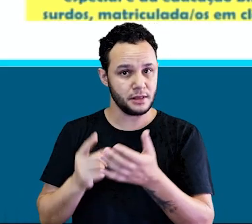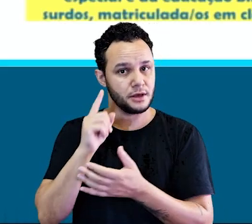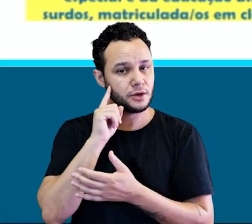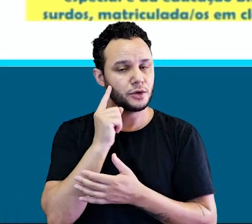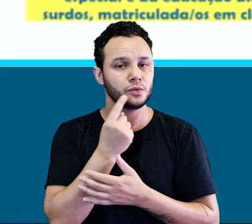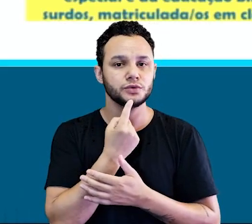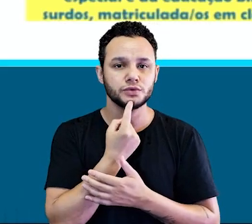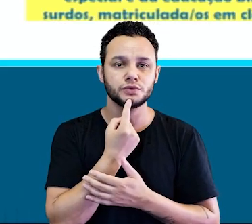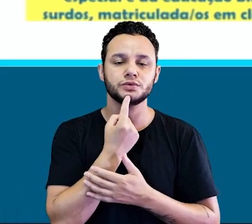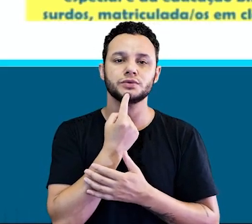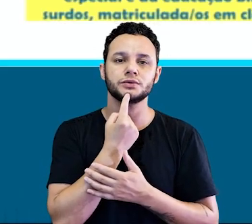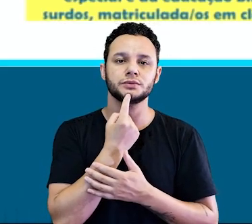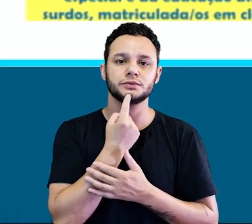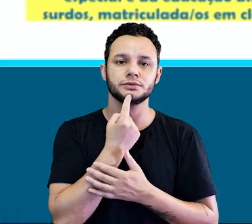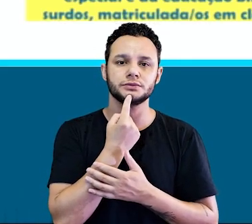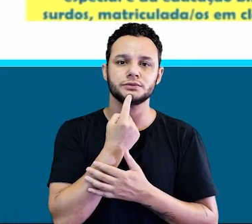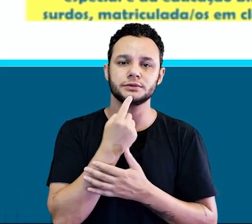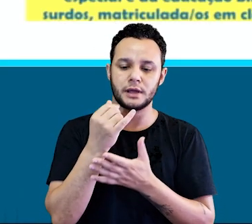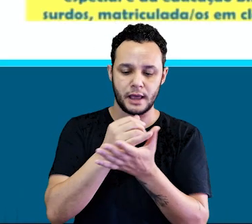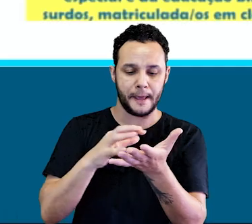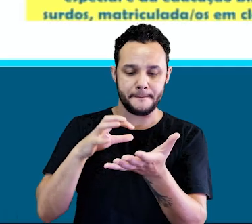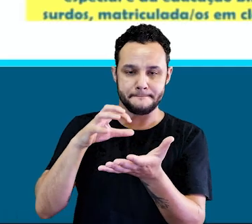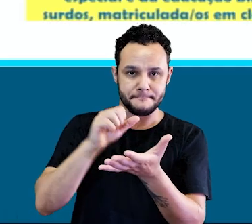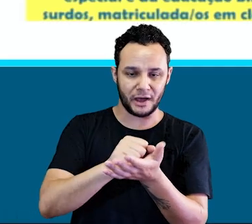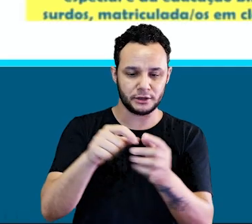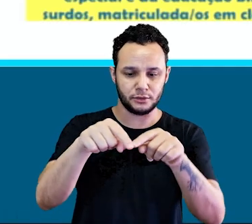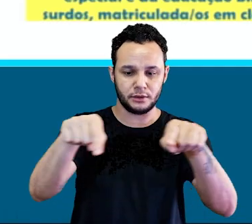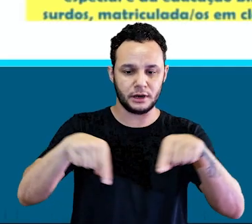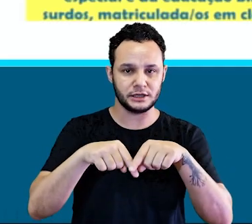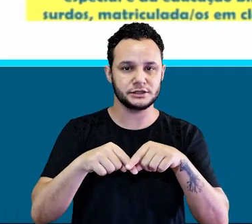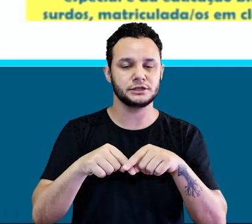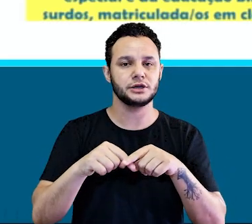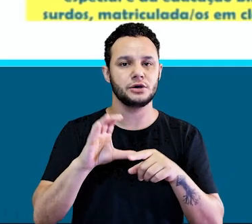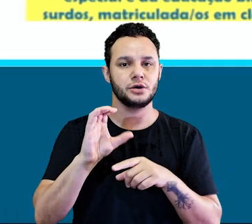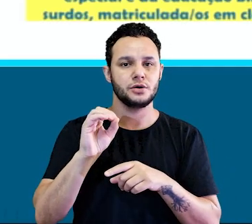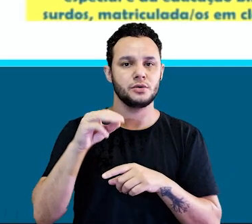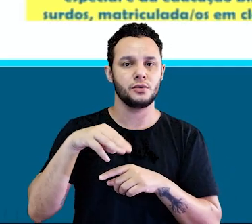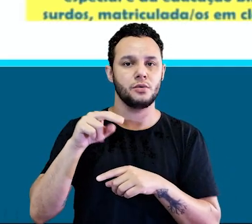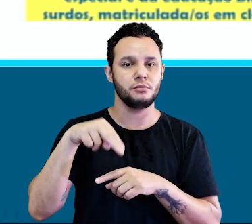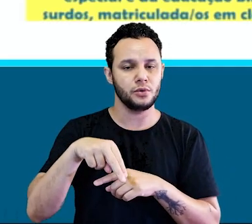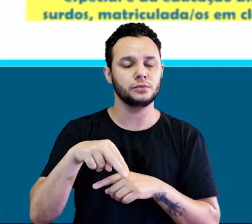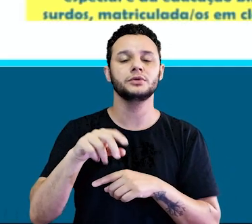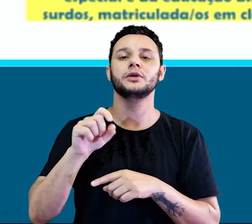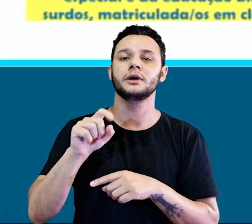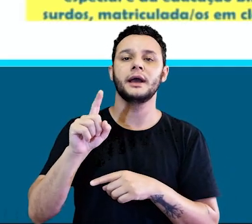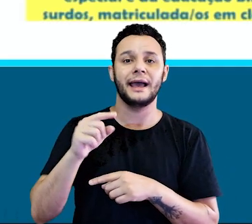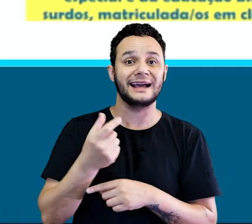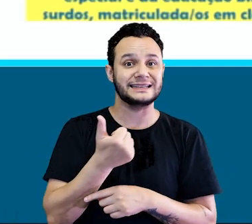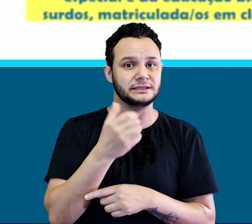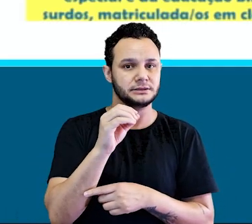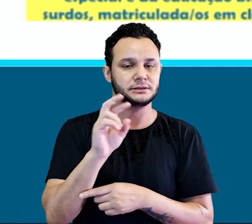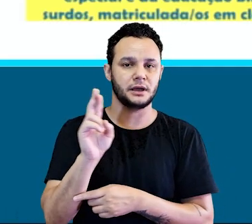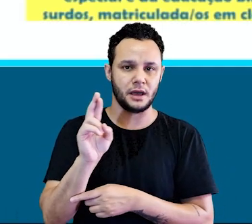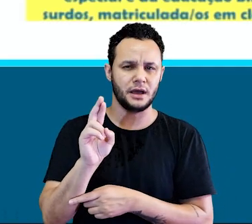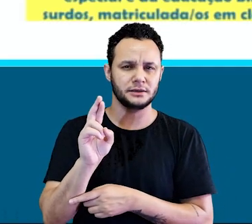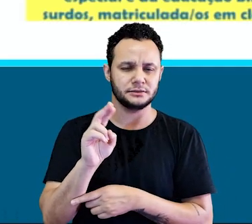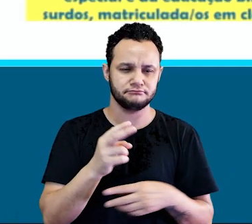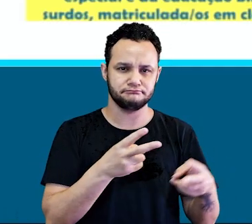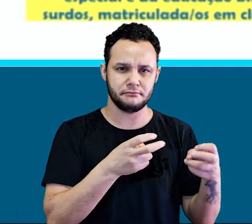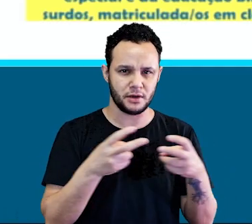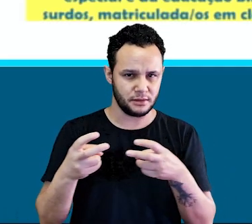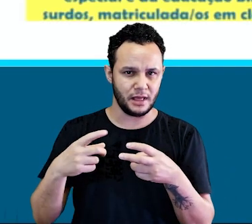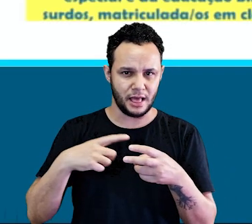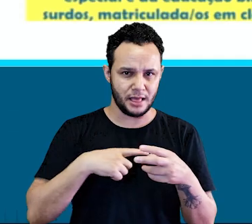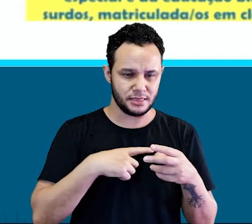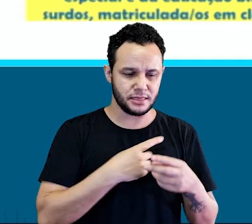da educação bilíngue de surdos, matriculados em classe comum, aí a gente vai receber R$100. Né?